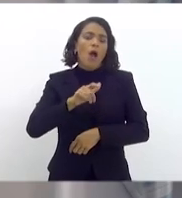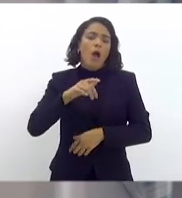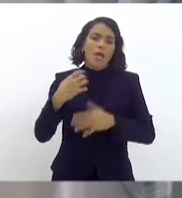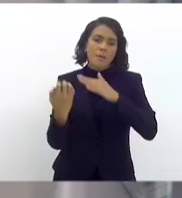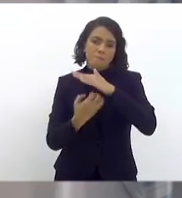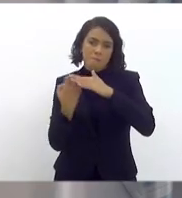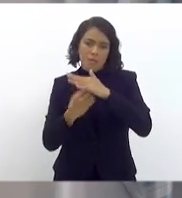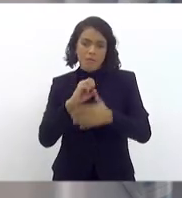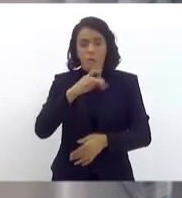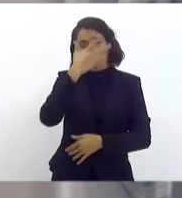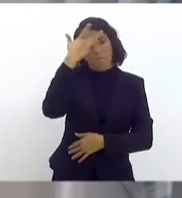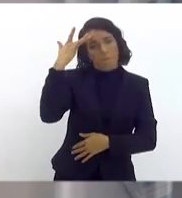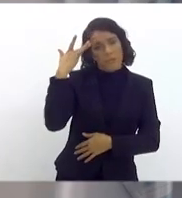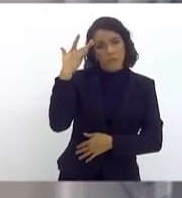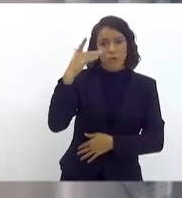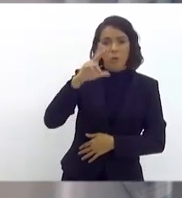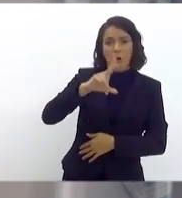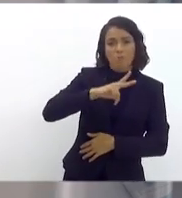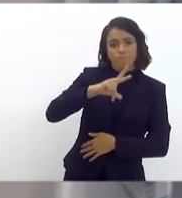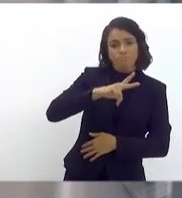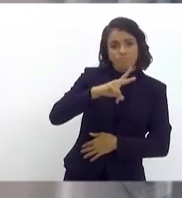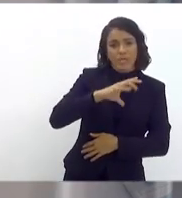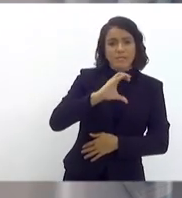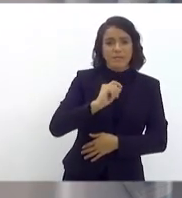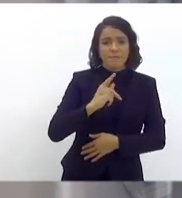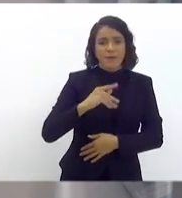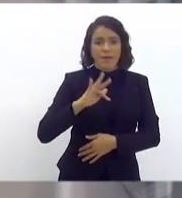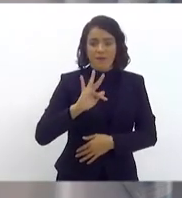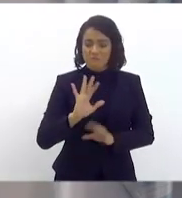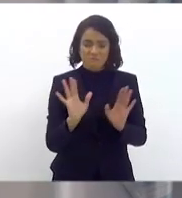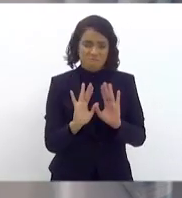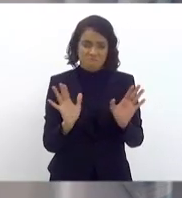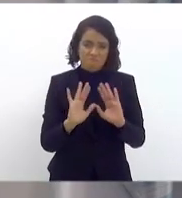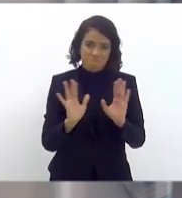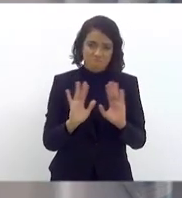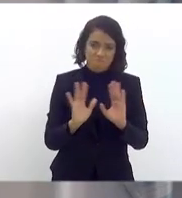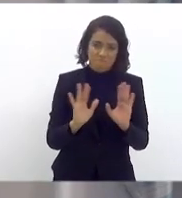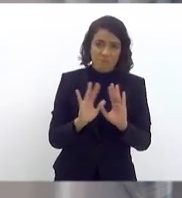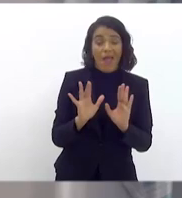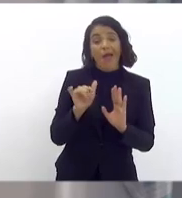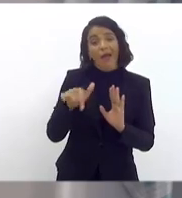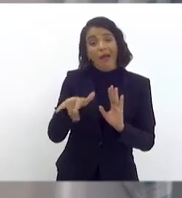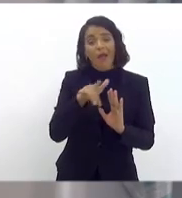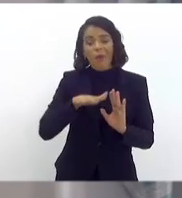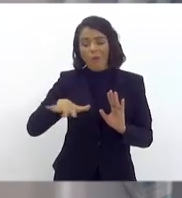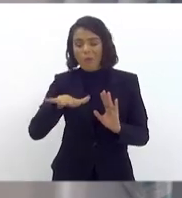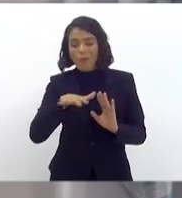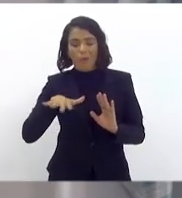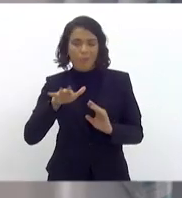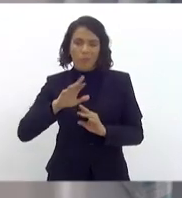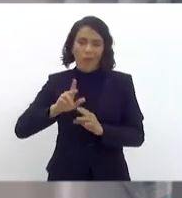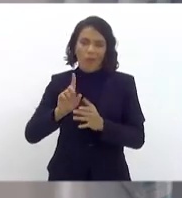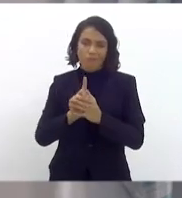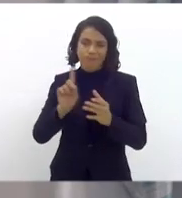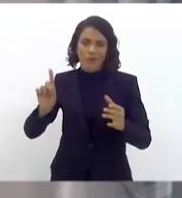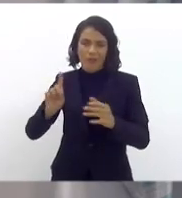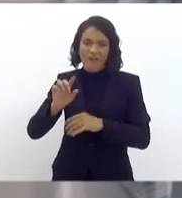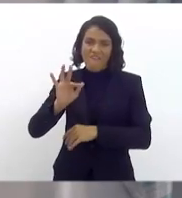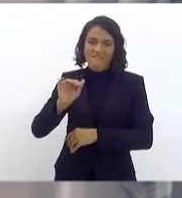determinada pessoa física, quanto recolheu. Isso é algo do âmbito da Fazenda e a gente não quer chegar, a gente quer